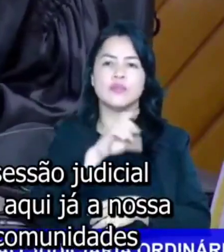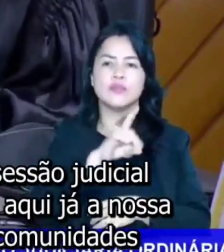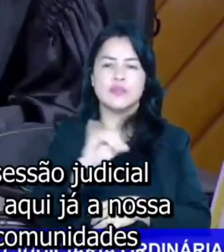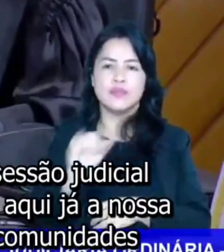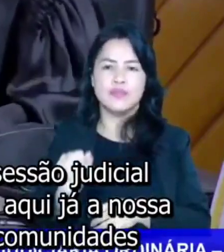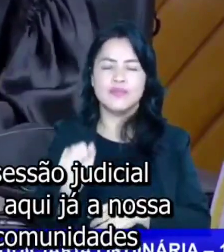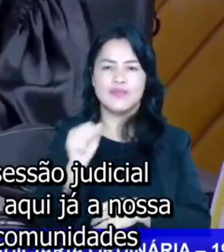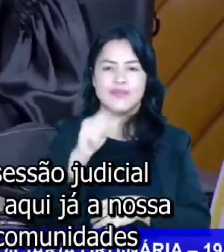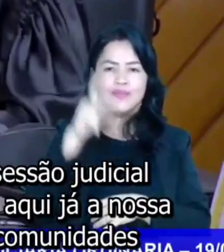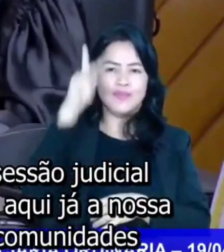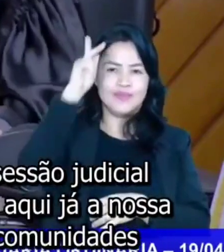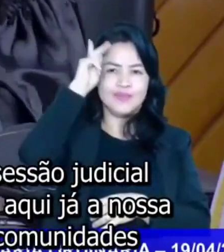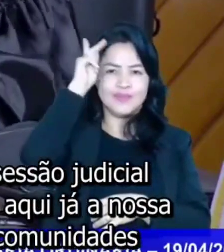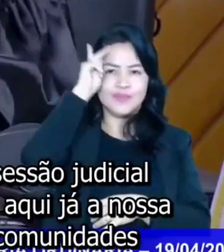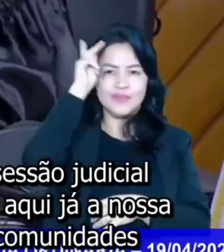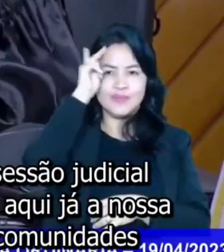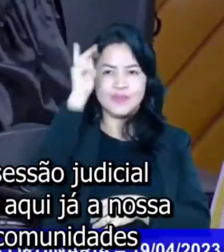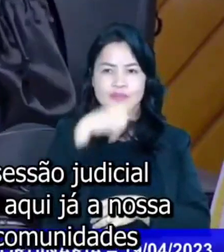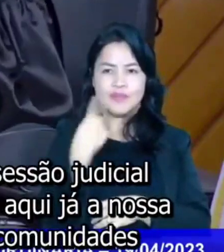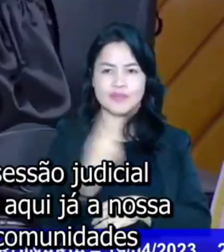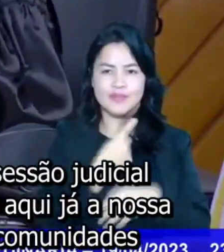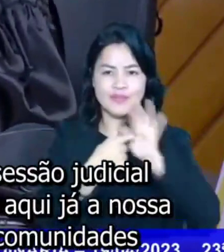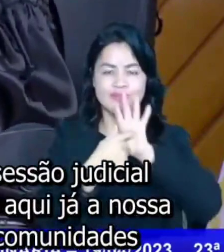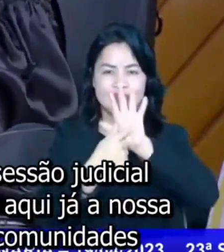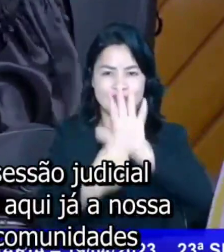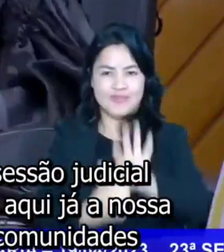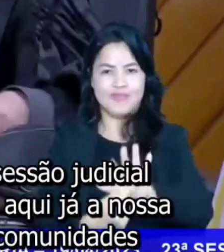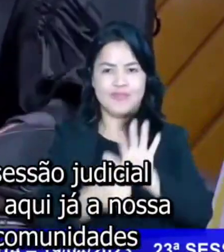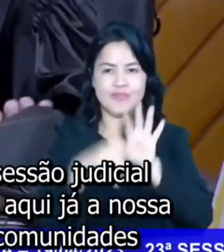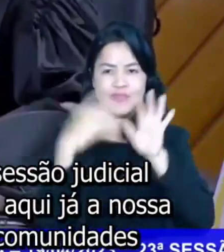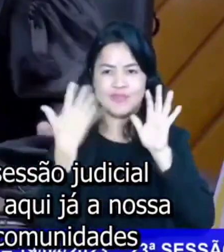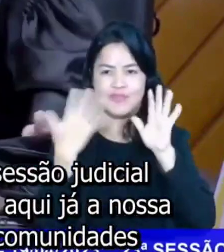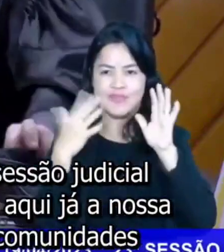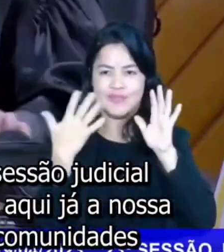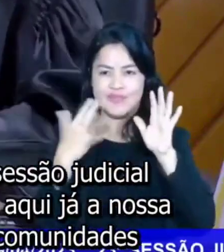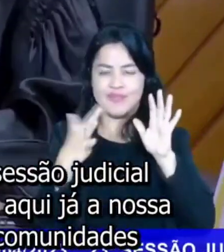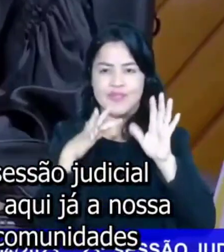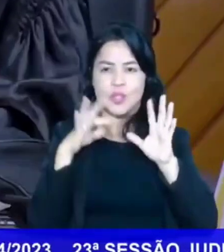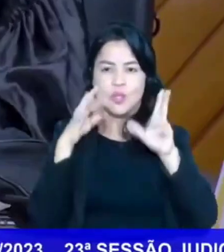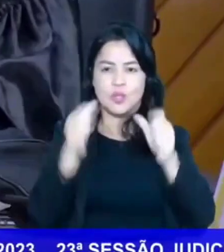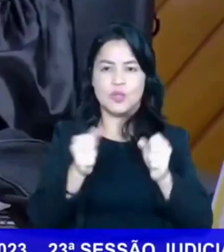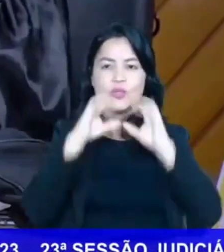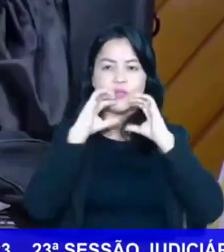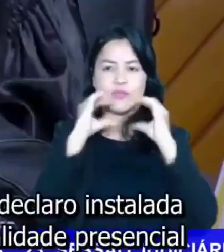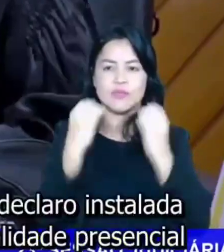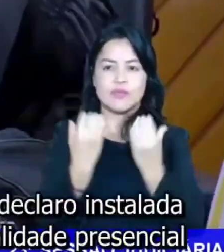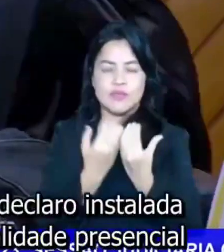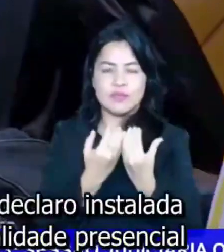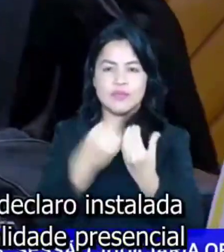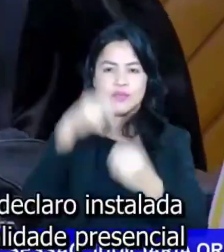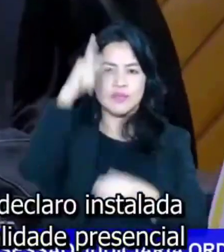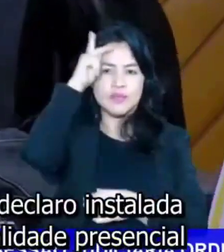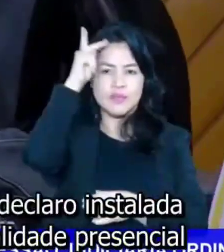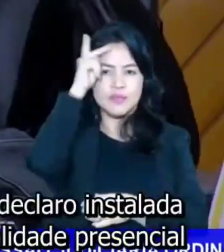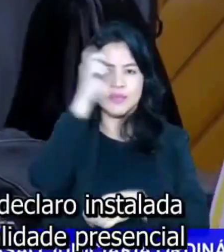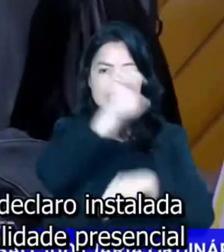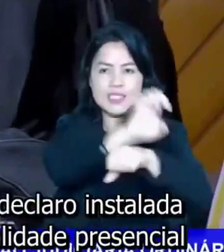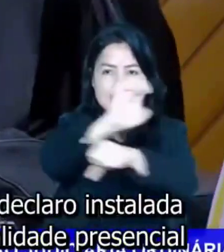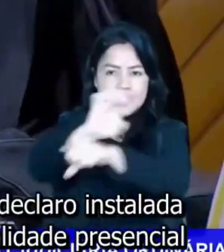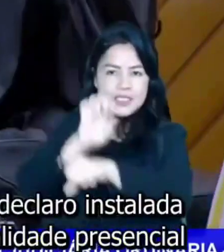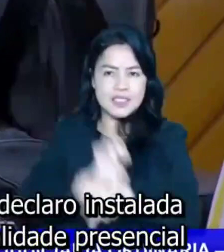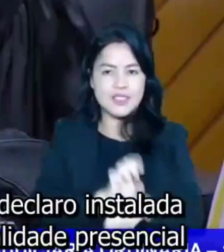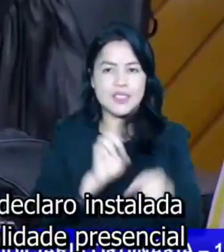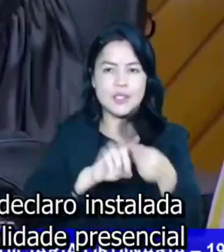aqui já o nosso registro, né, e essa homenagem a todas as comunidades indígenas do Estado e do